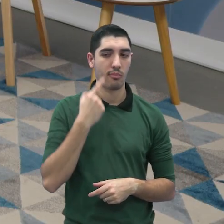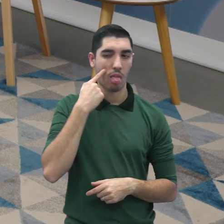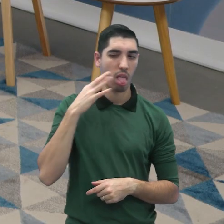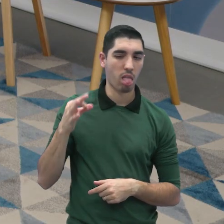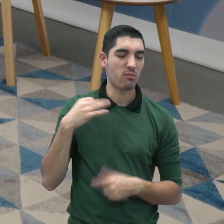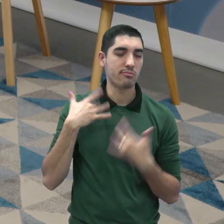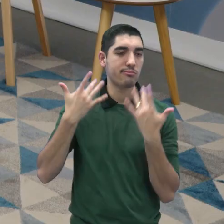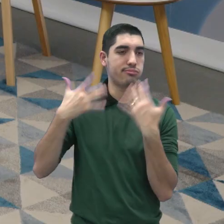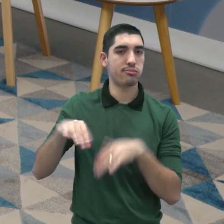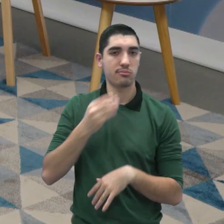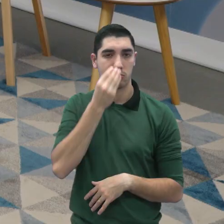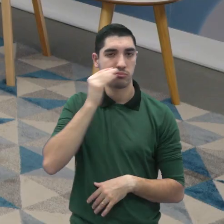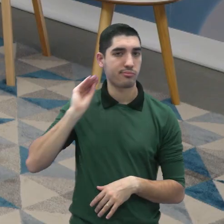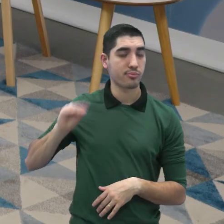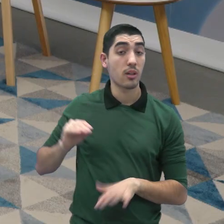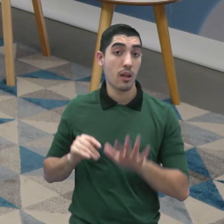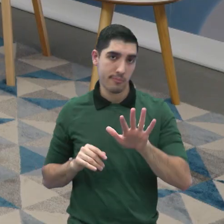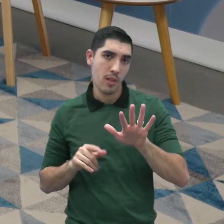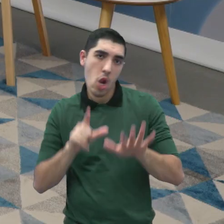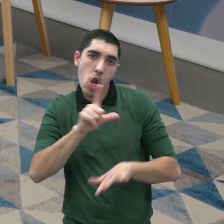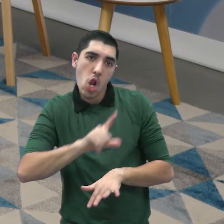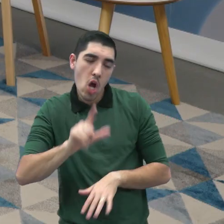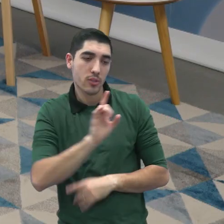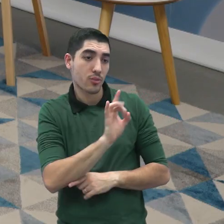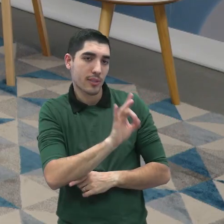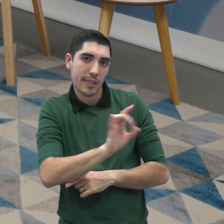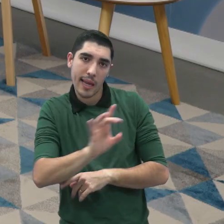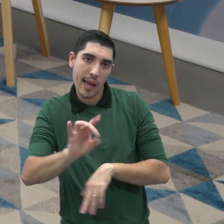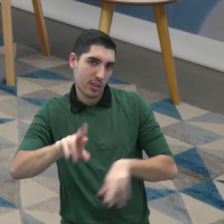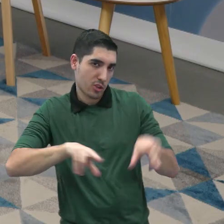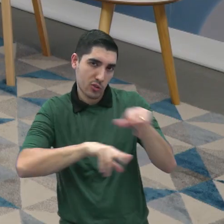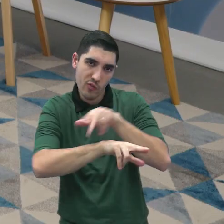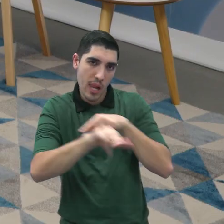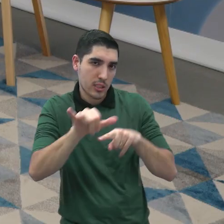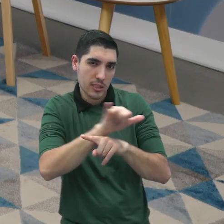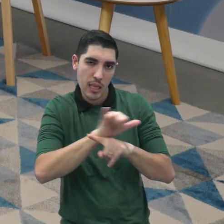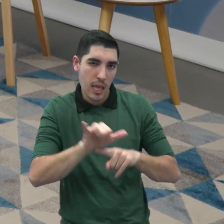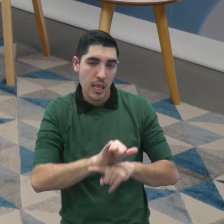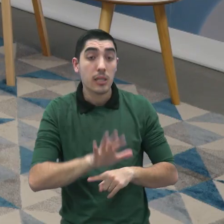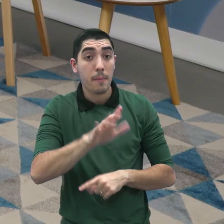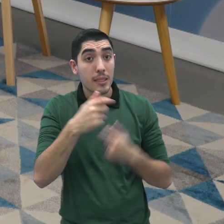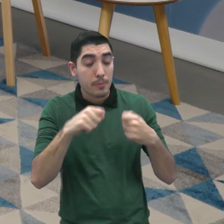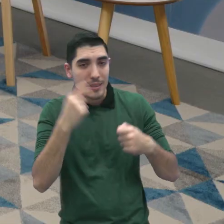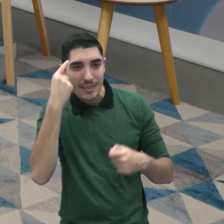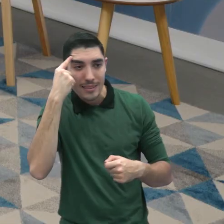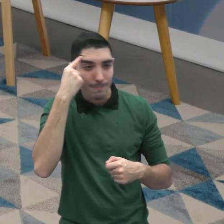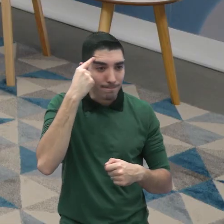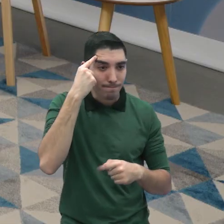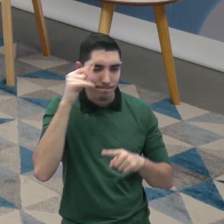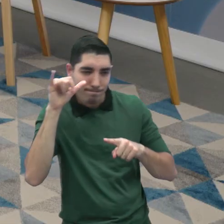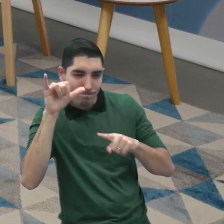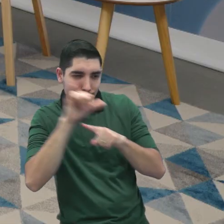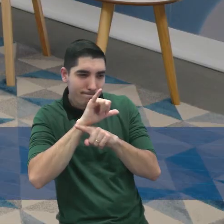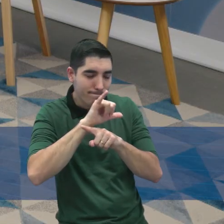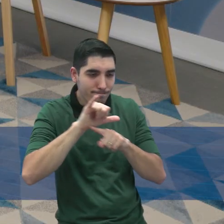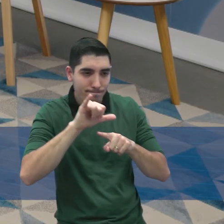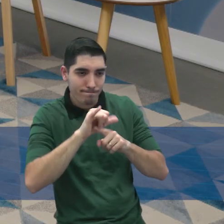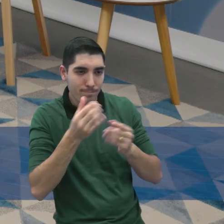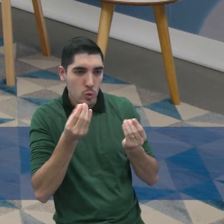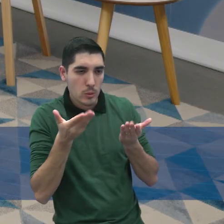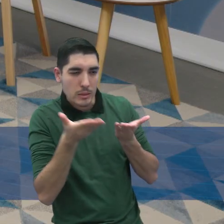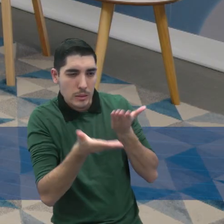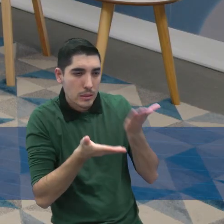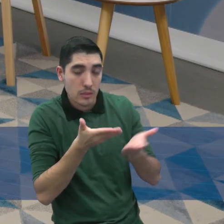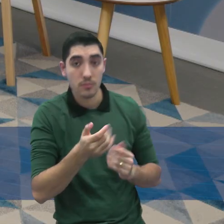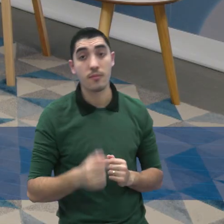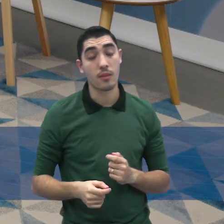também nesse sentido, né? Aí tem de usar a tática, claro, cada caso é um caso, mas tem de ter ali uma criatividade nesse sentido. Sim, eu acho que a